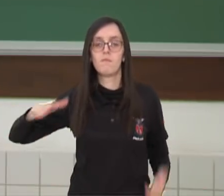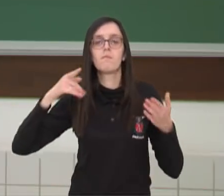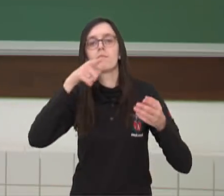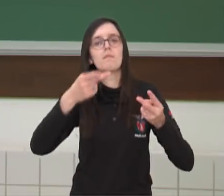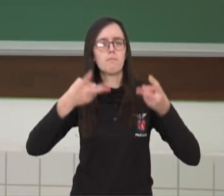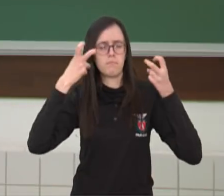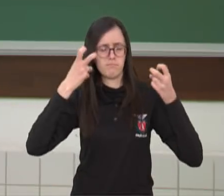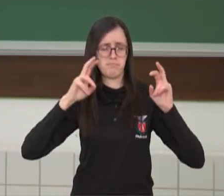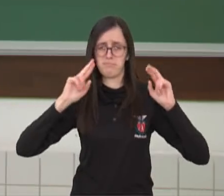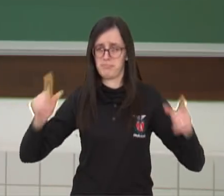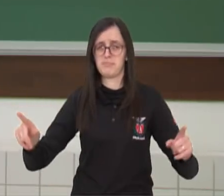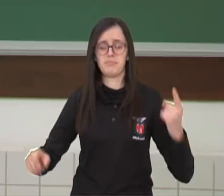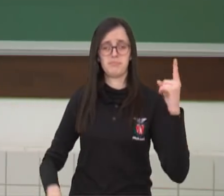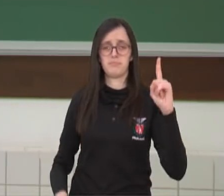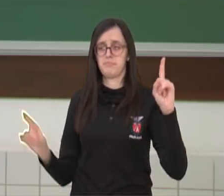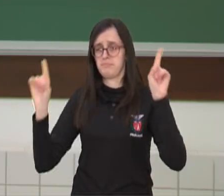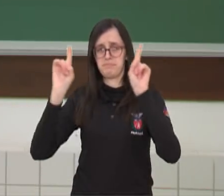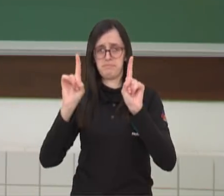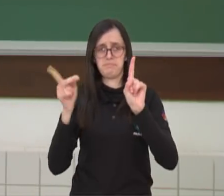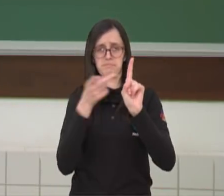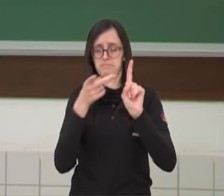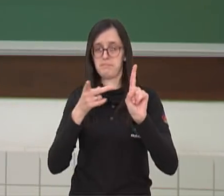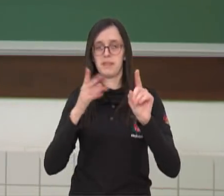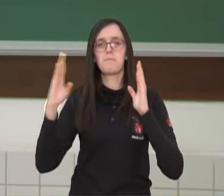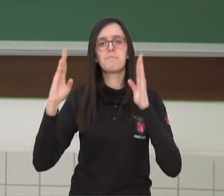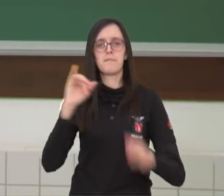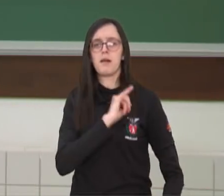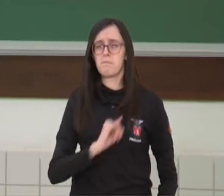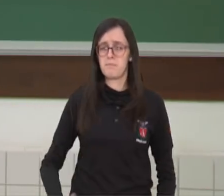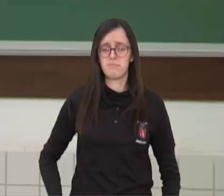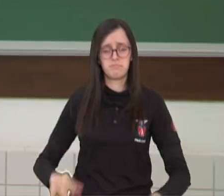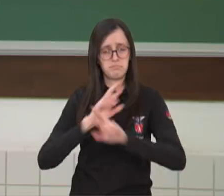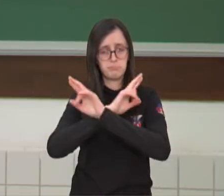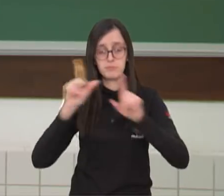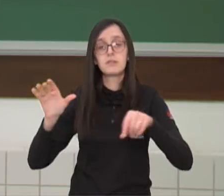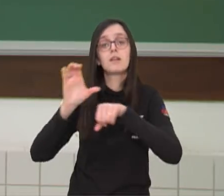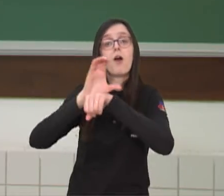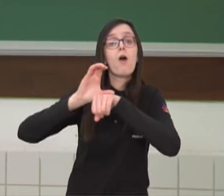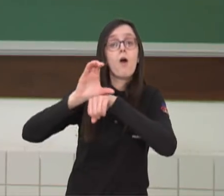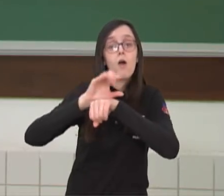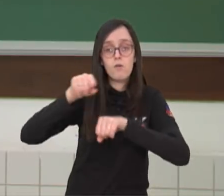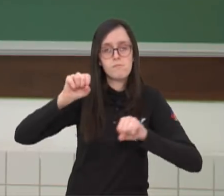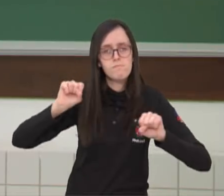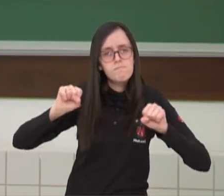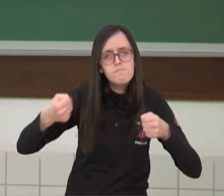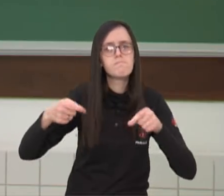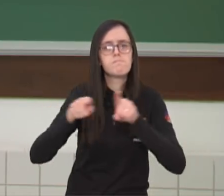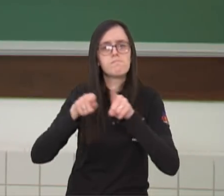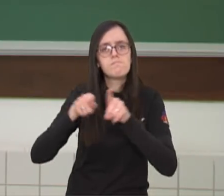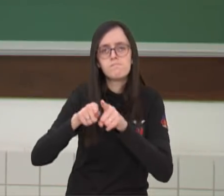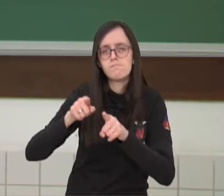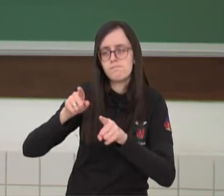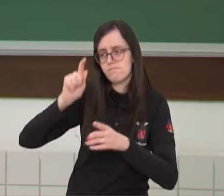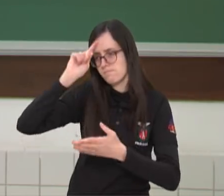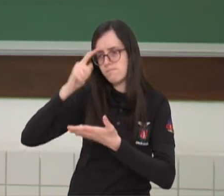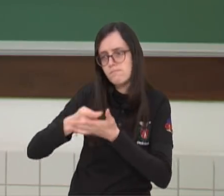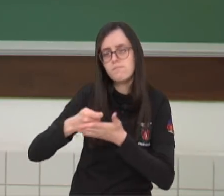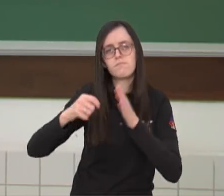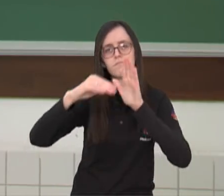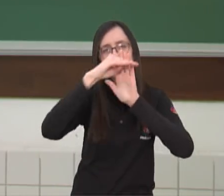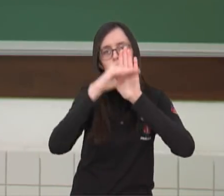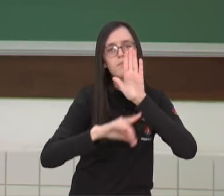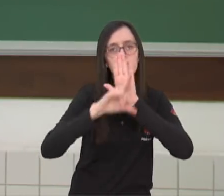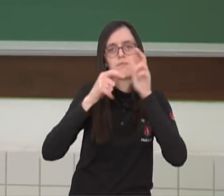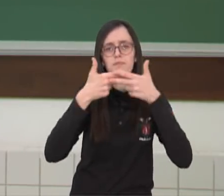repara posições muito diferentes durante o Império, e a Constituição, que definia as leis do Brasil durante o Império,